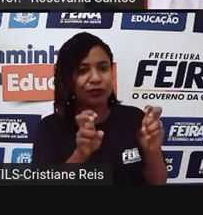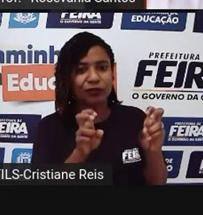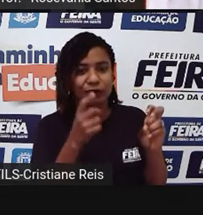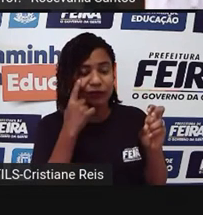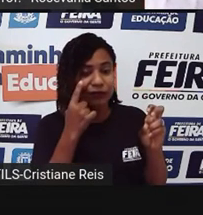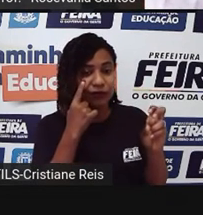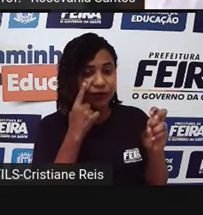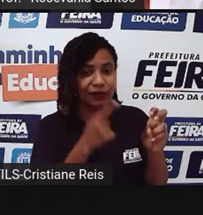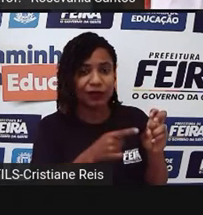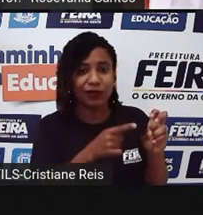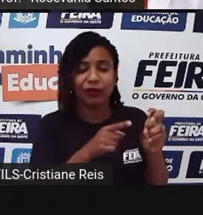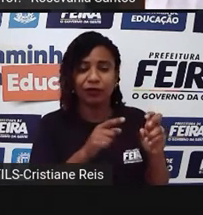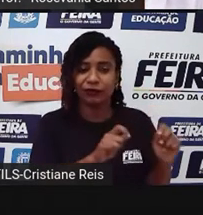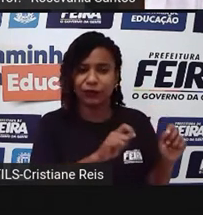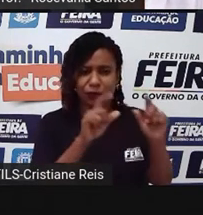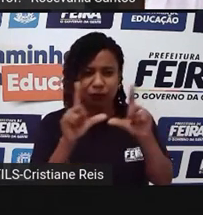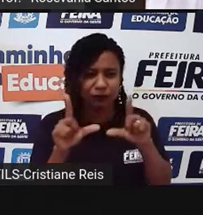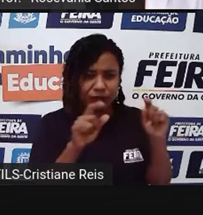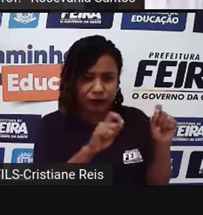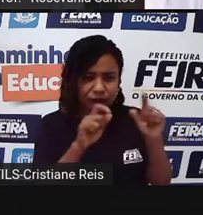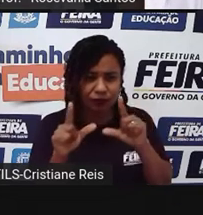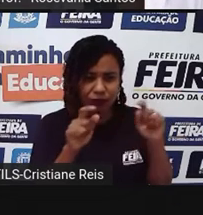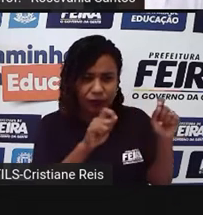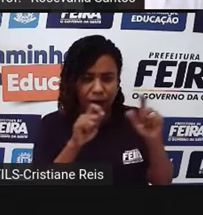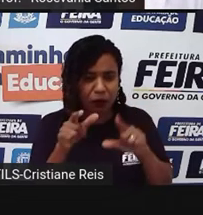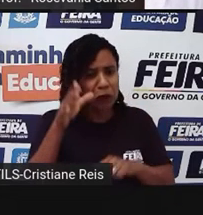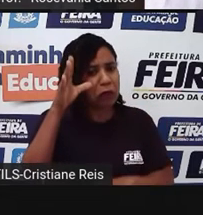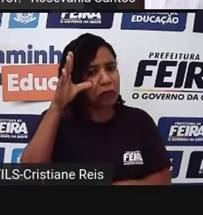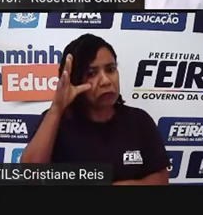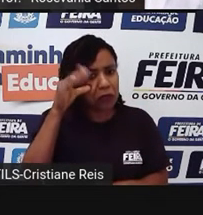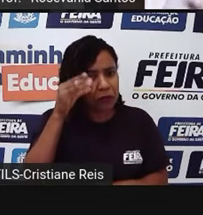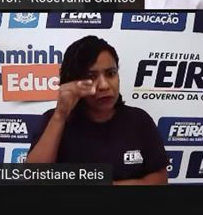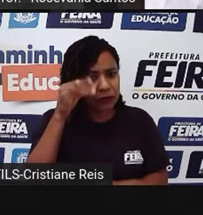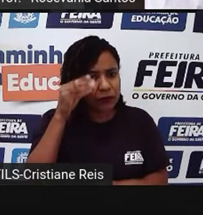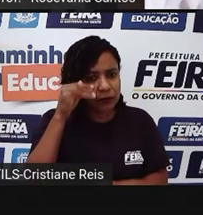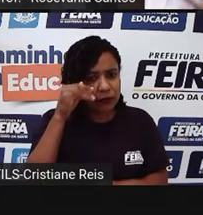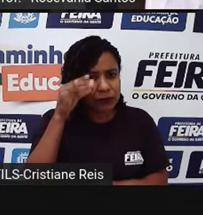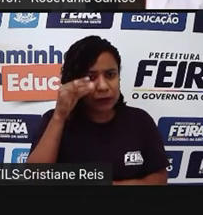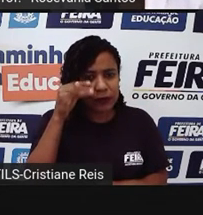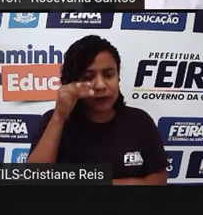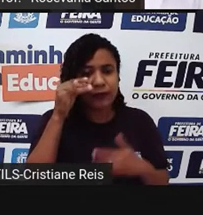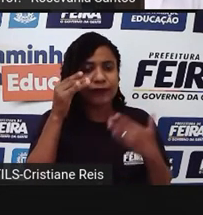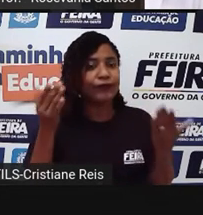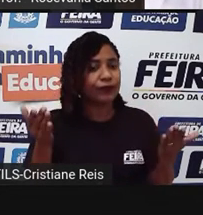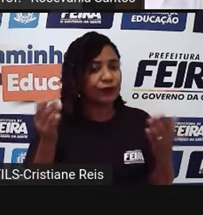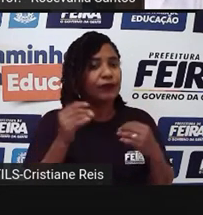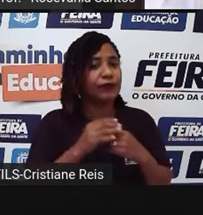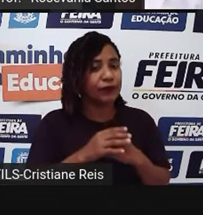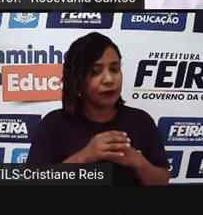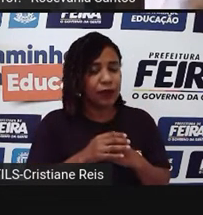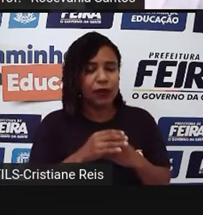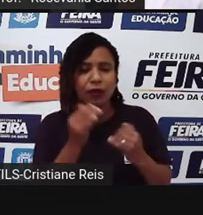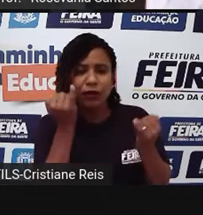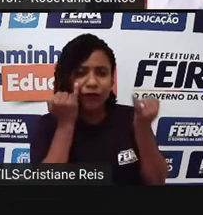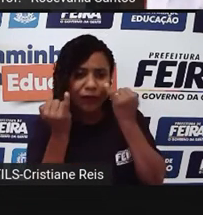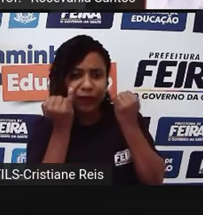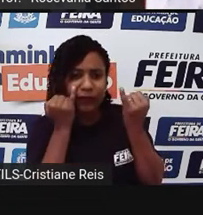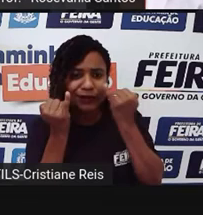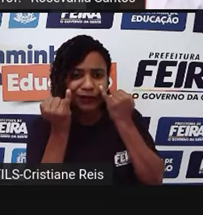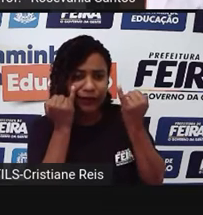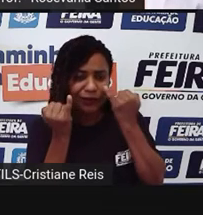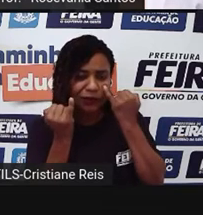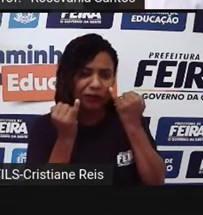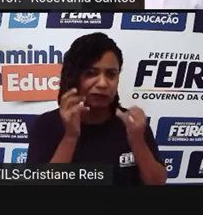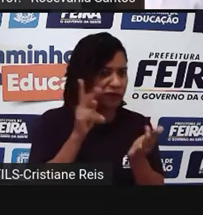quantos milhões de páginas sobre aquele assunto ali que você está atrás, que você vai escolher para que linha você vai querer se informar, até